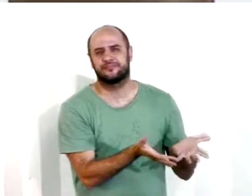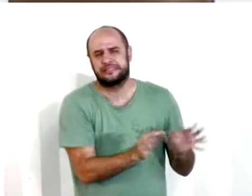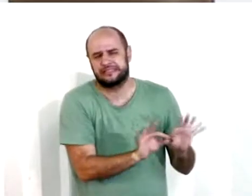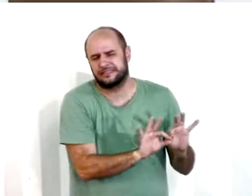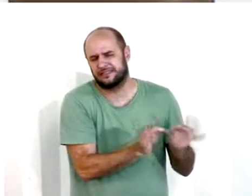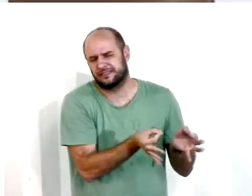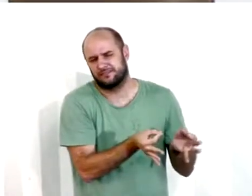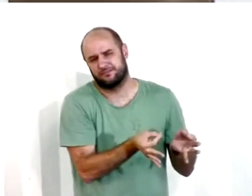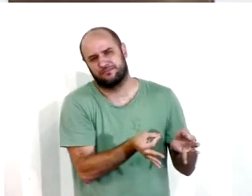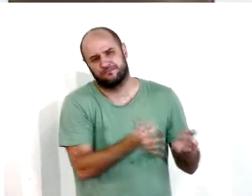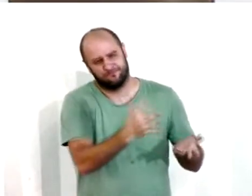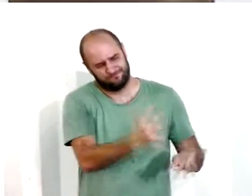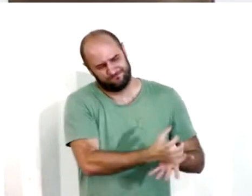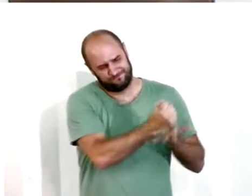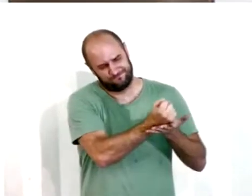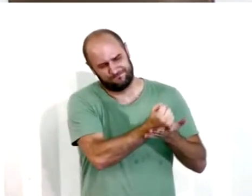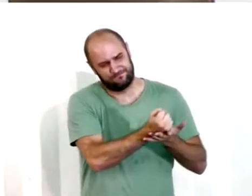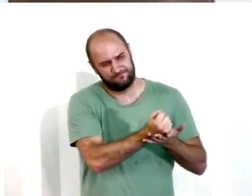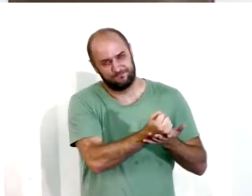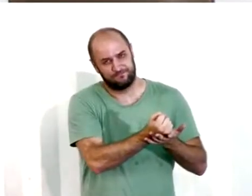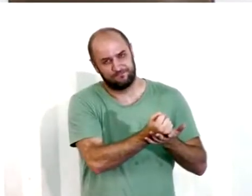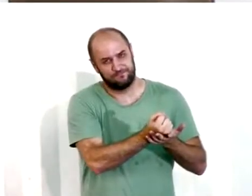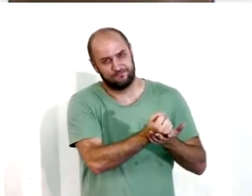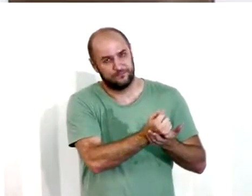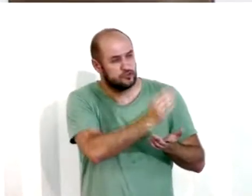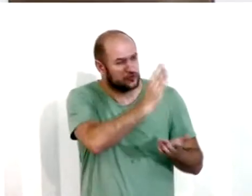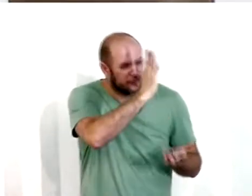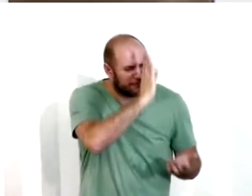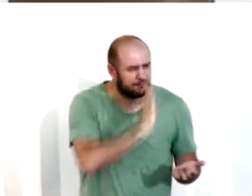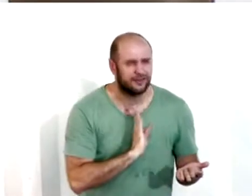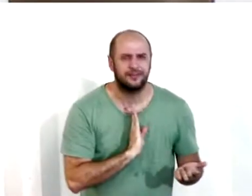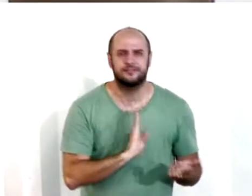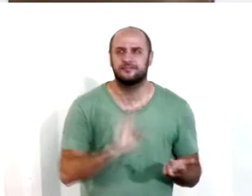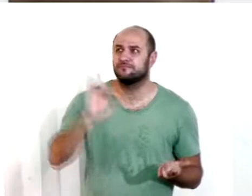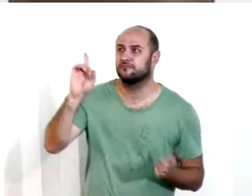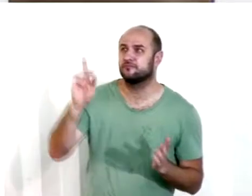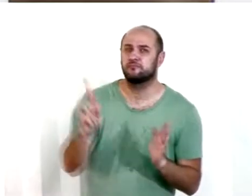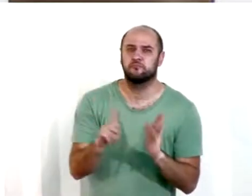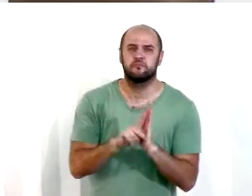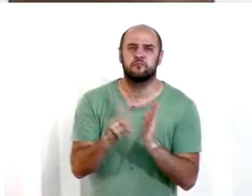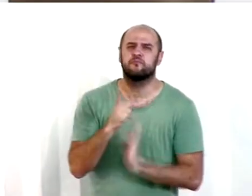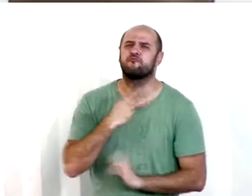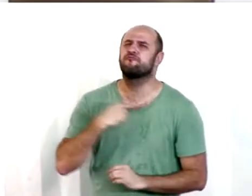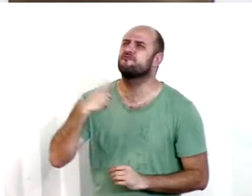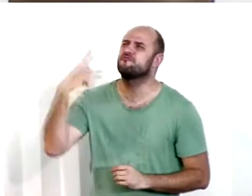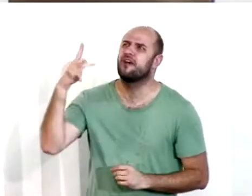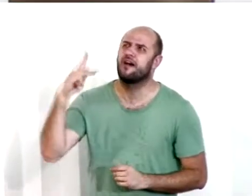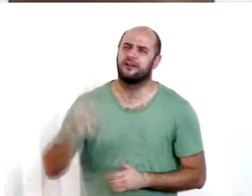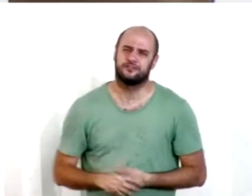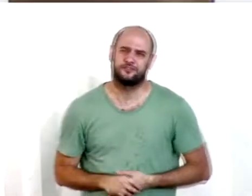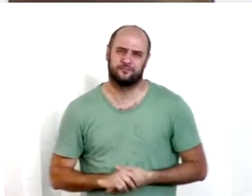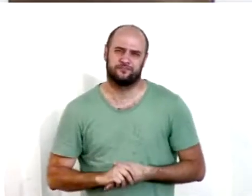dar. Receberam essa graça porque Deus quis dar.